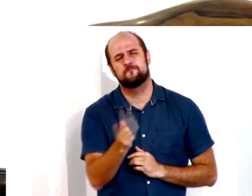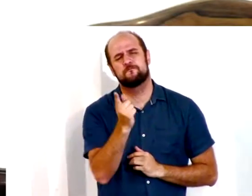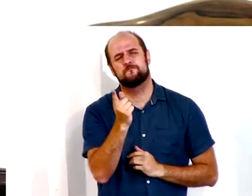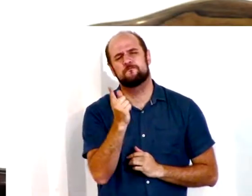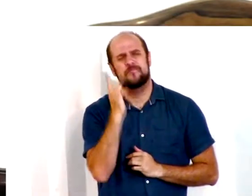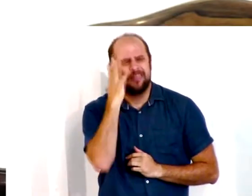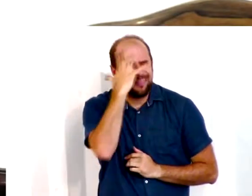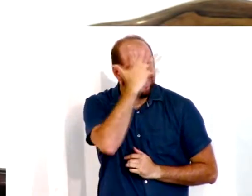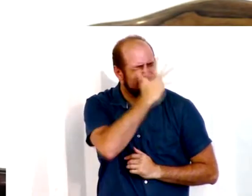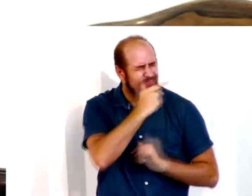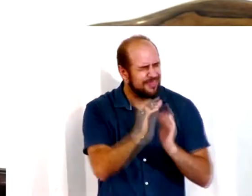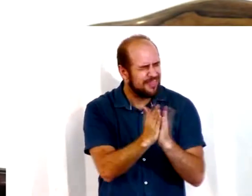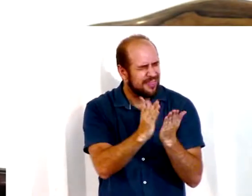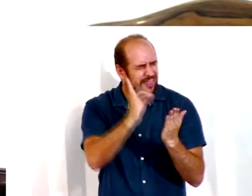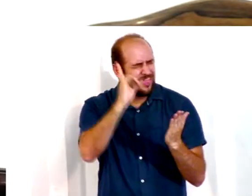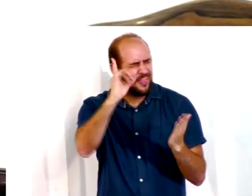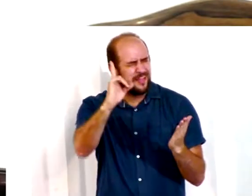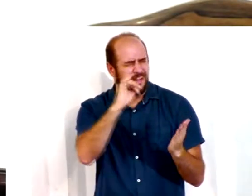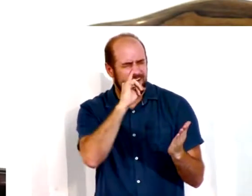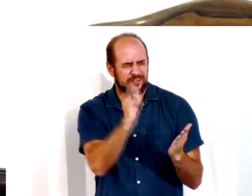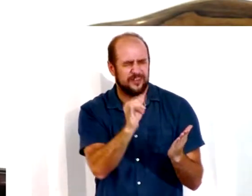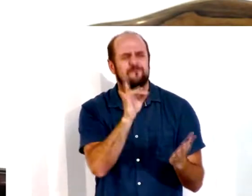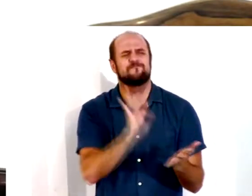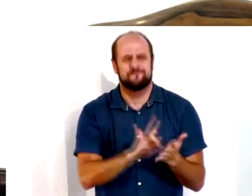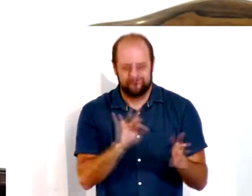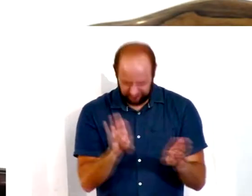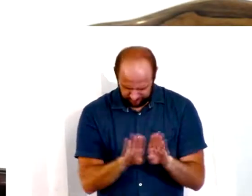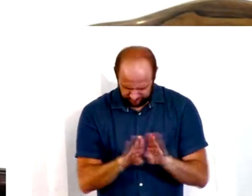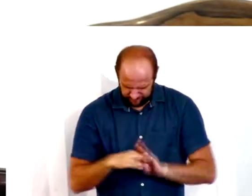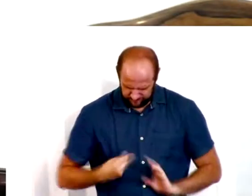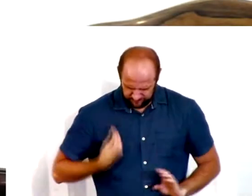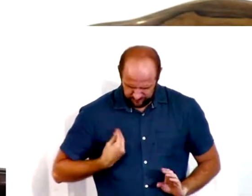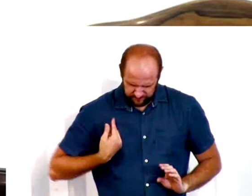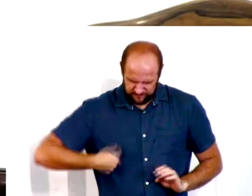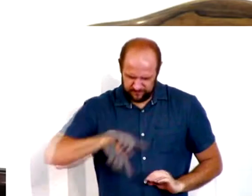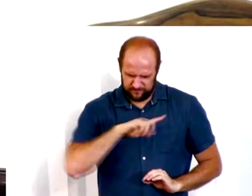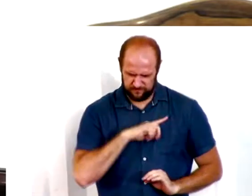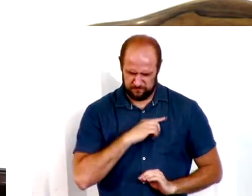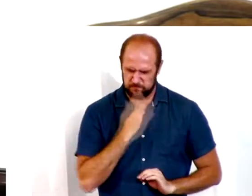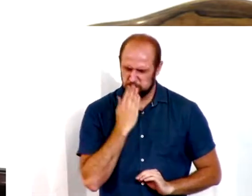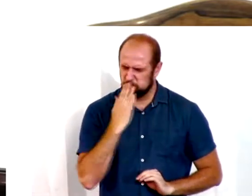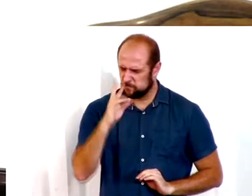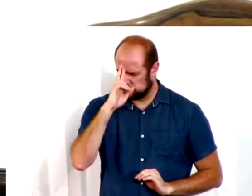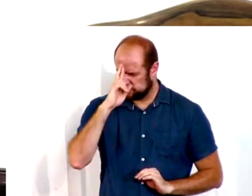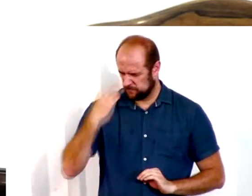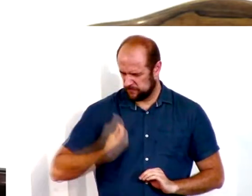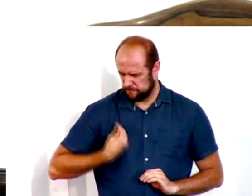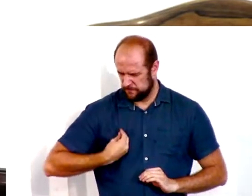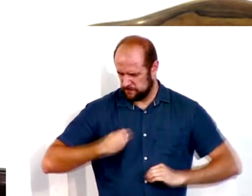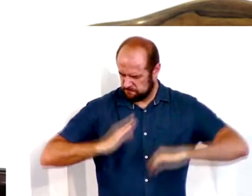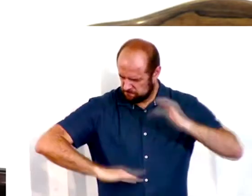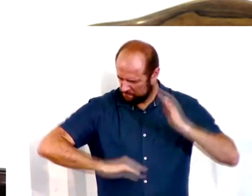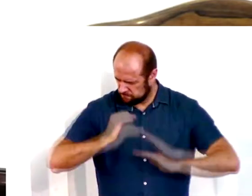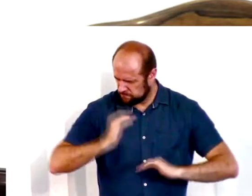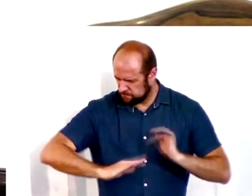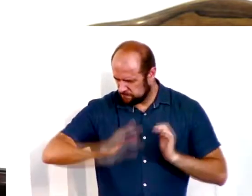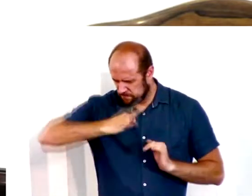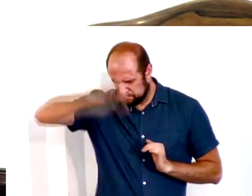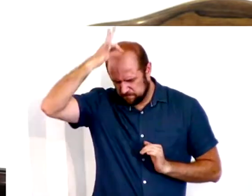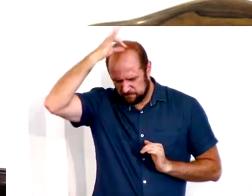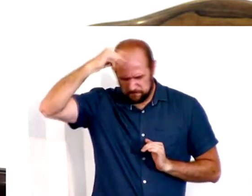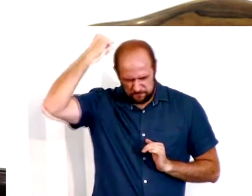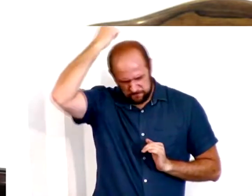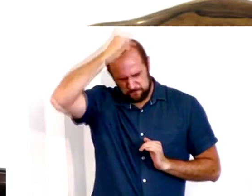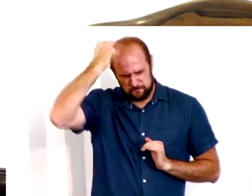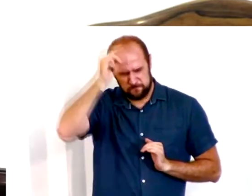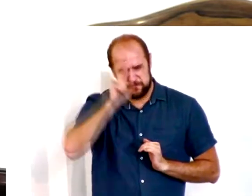lida, queremos entender a Tua verdade. Fale conosco, edifique a nossa vida, que Teu Santo Espírito use